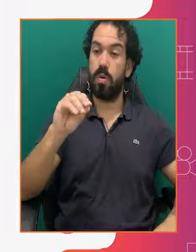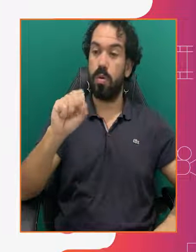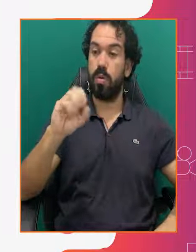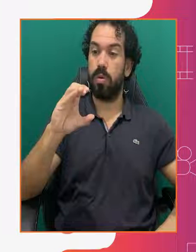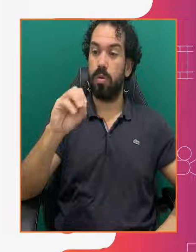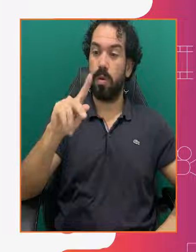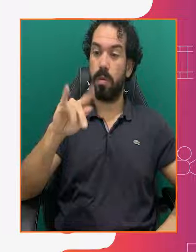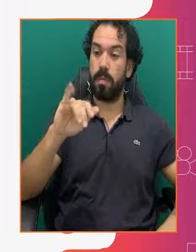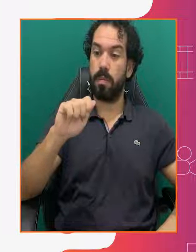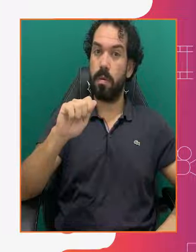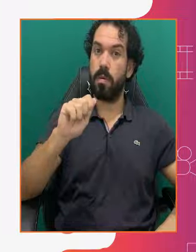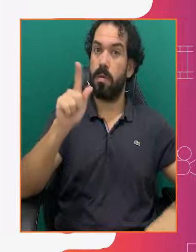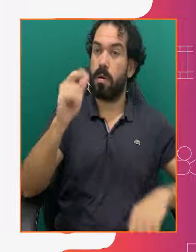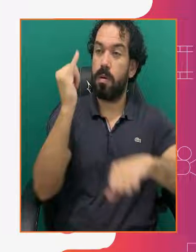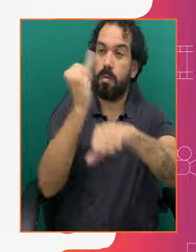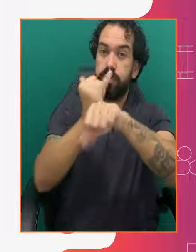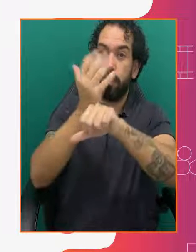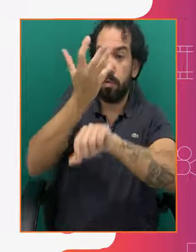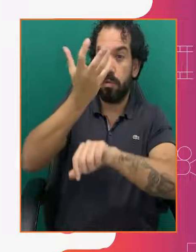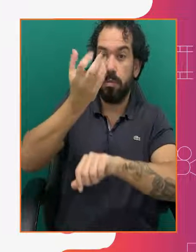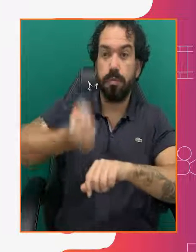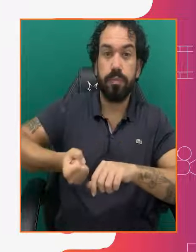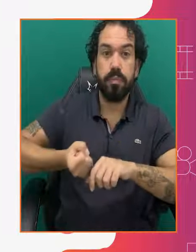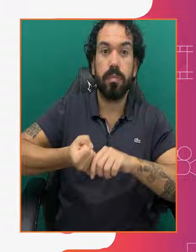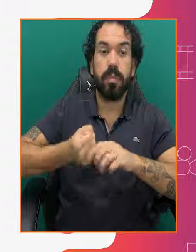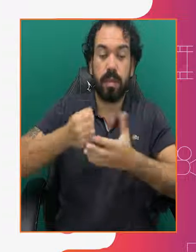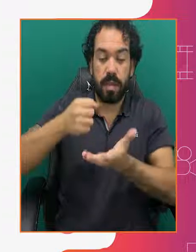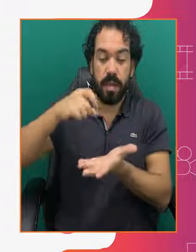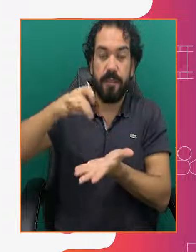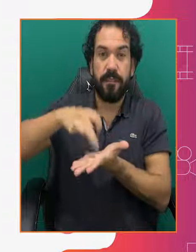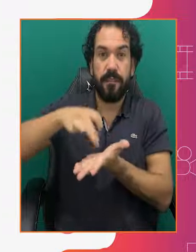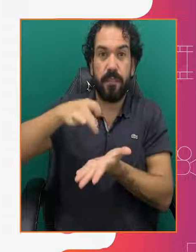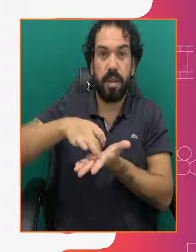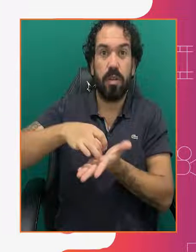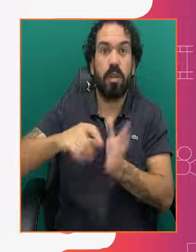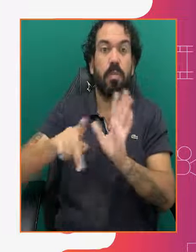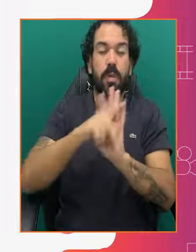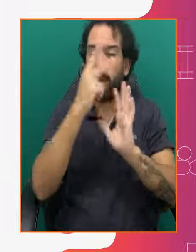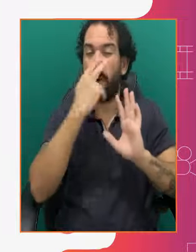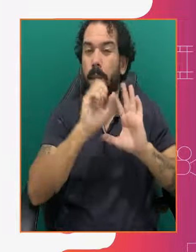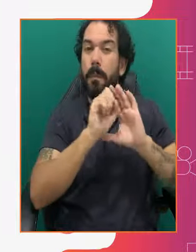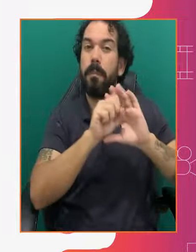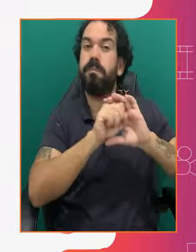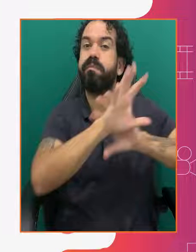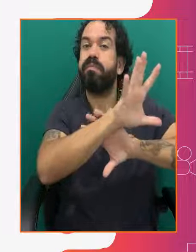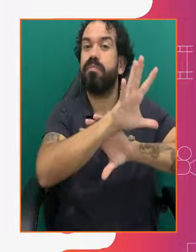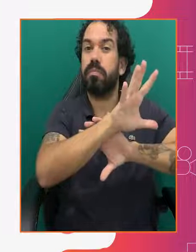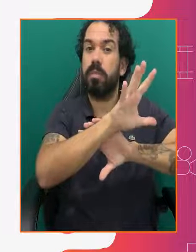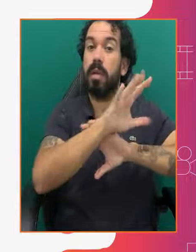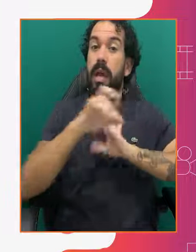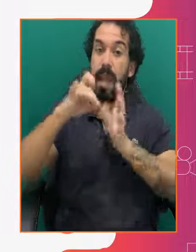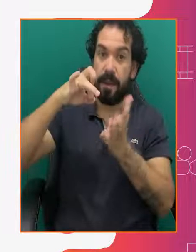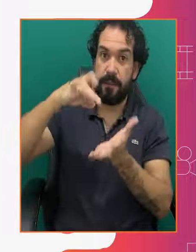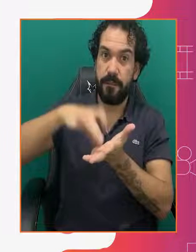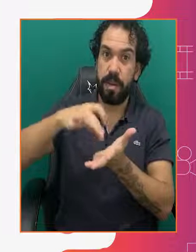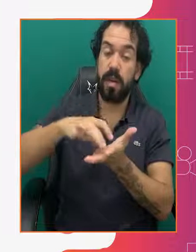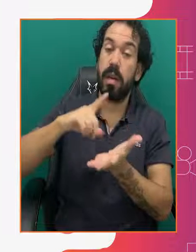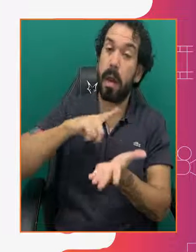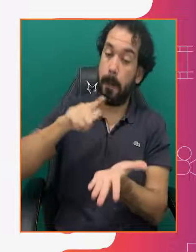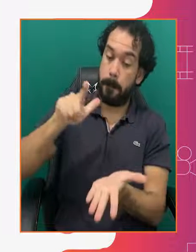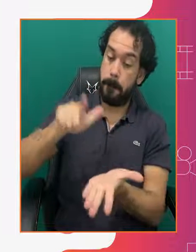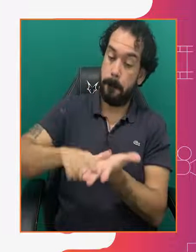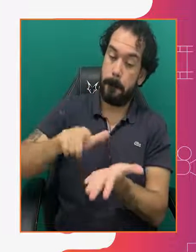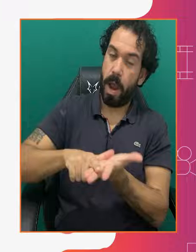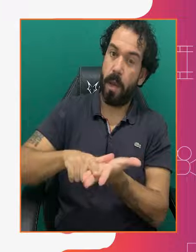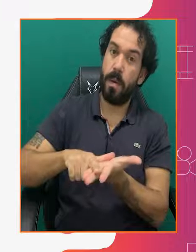rotoscópio transfere a imagem da filmagem em um vidro por meio de um projetor. E nesse vidro é colocado